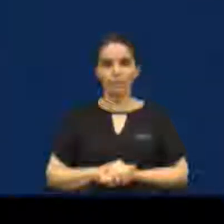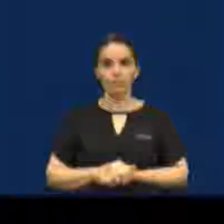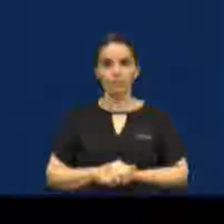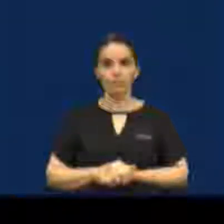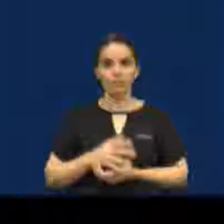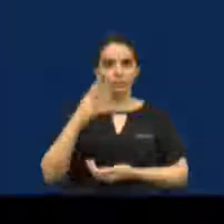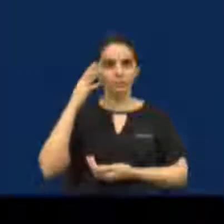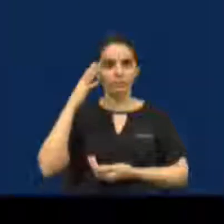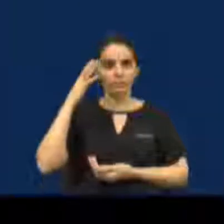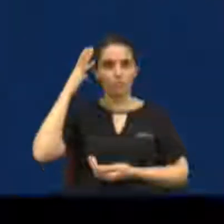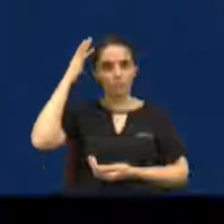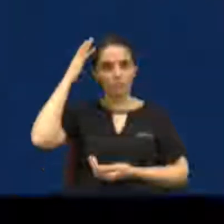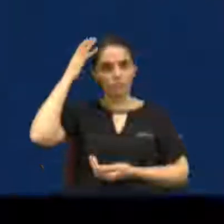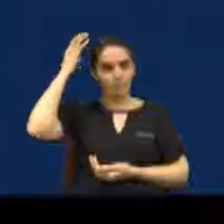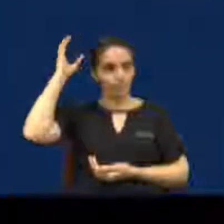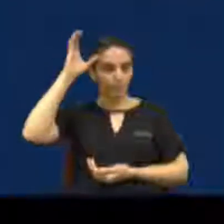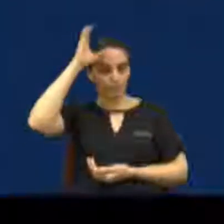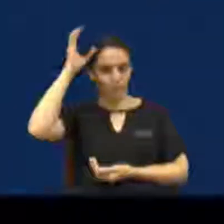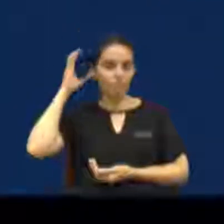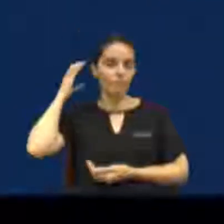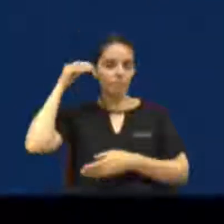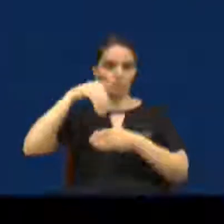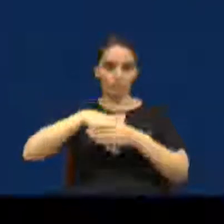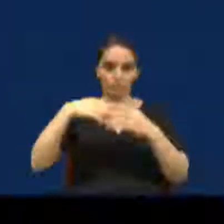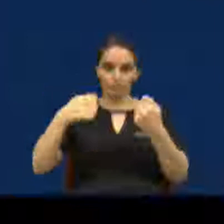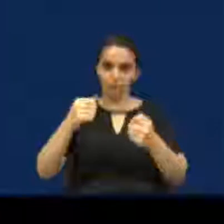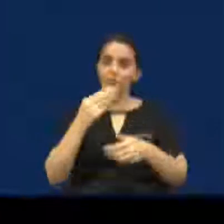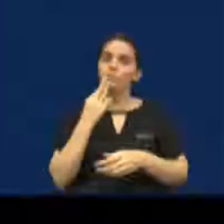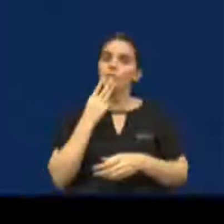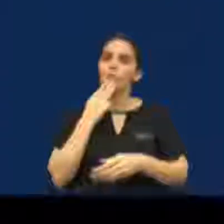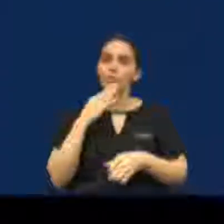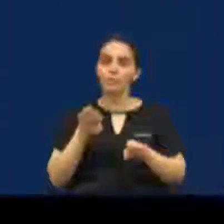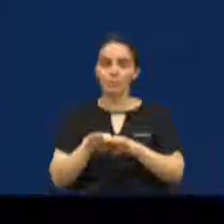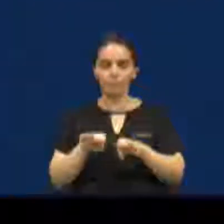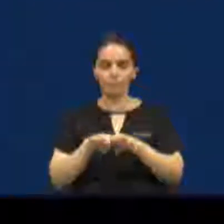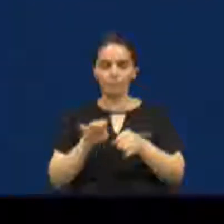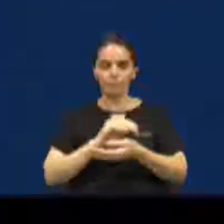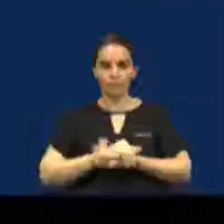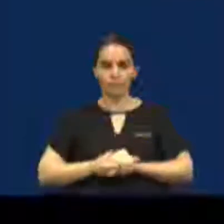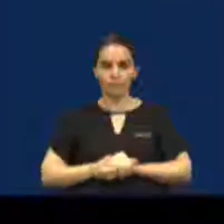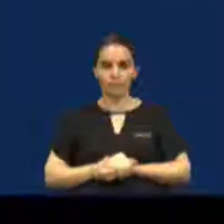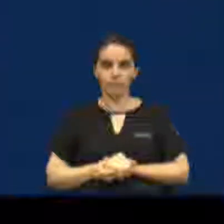Carolina Pontes. Vaguinho Santa Luzia.